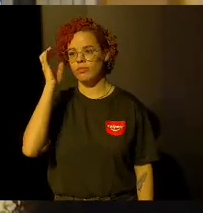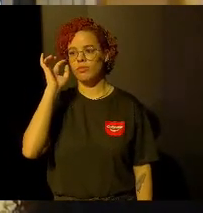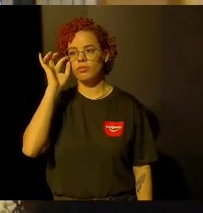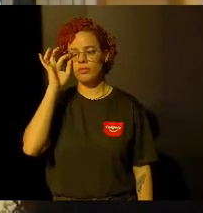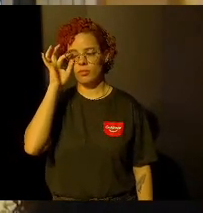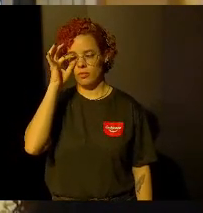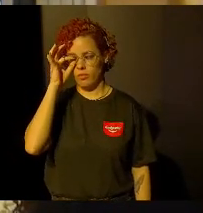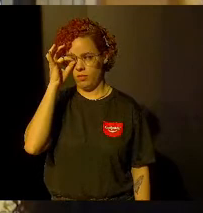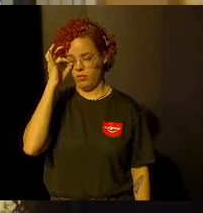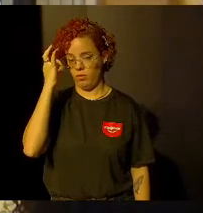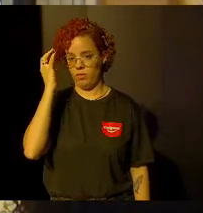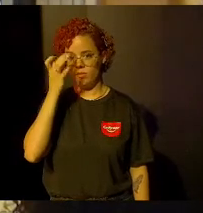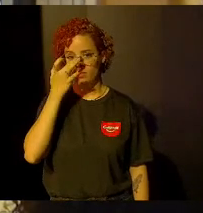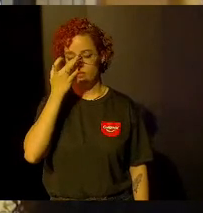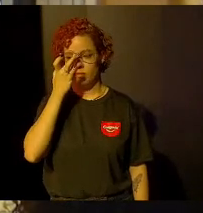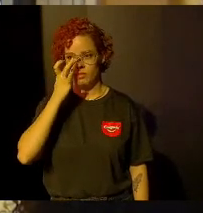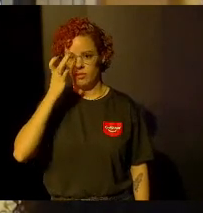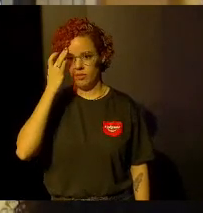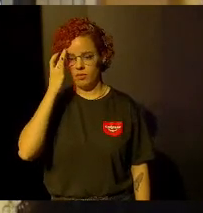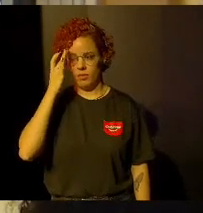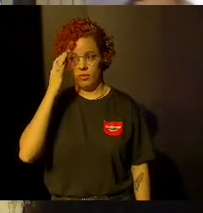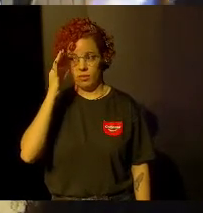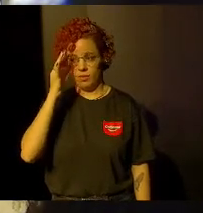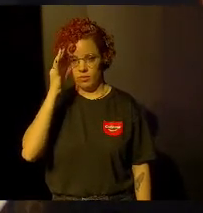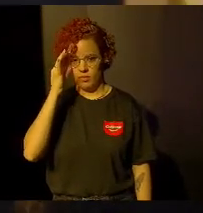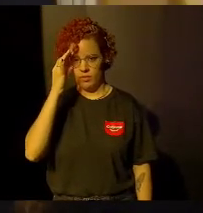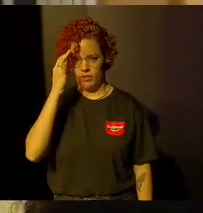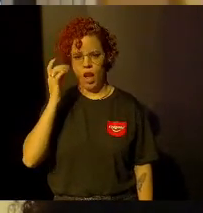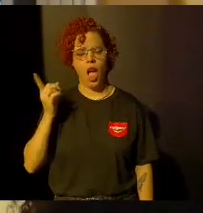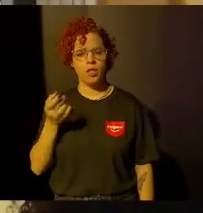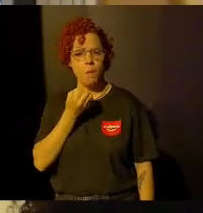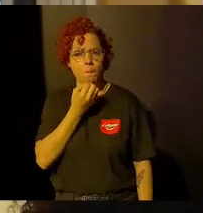ah essa é muito boa vou fazer para as duas